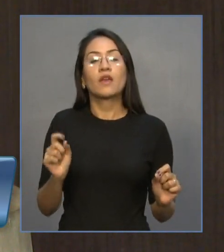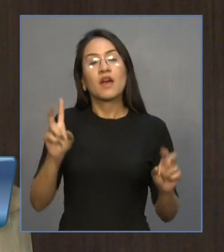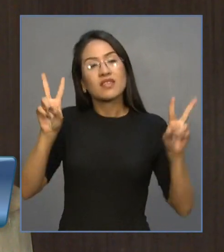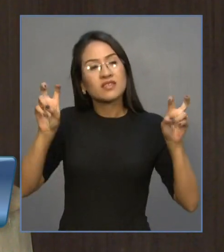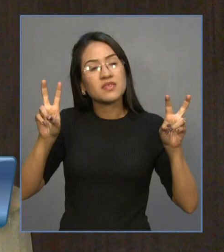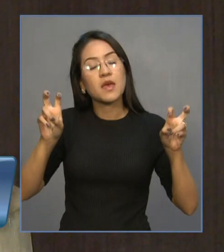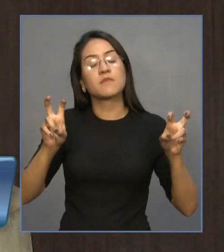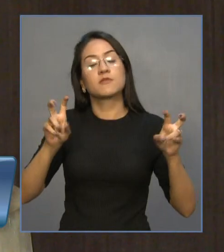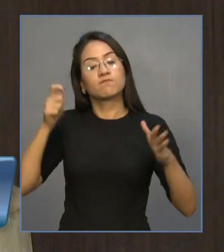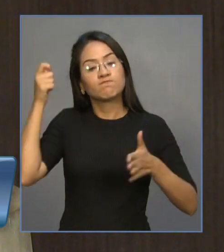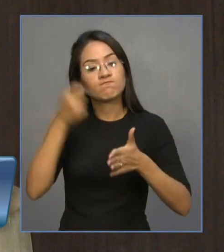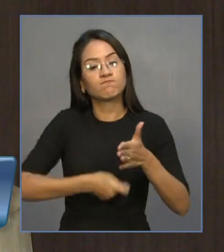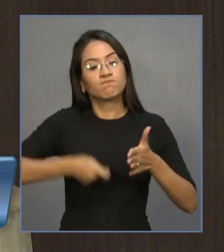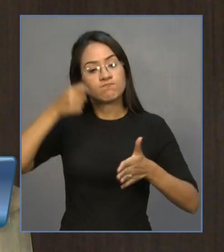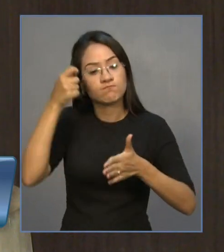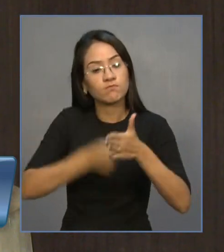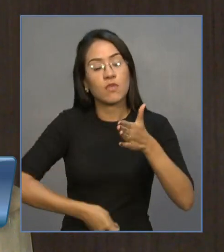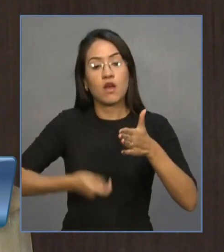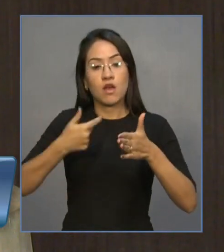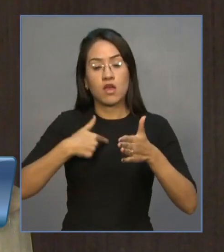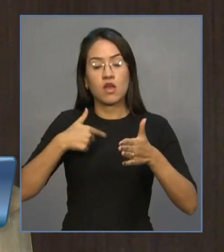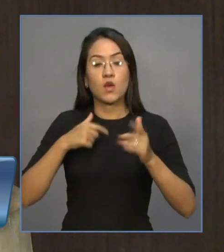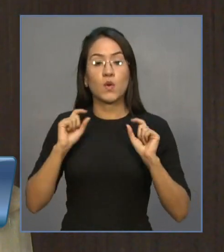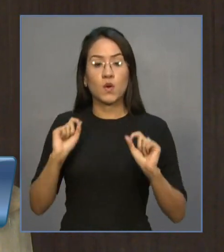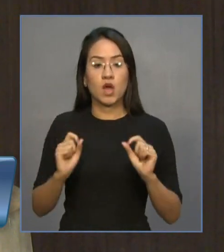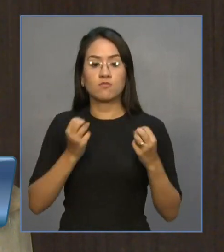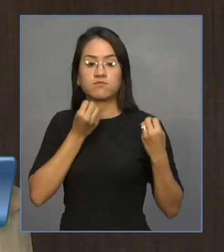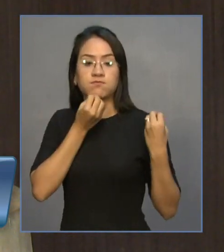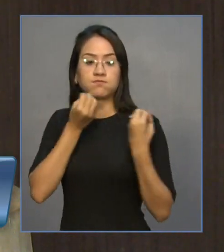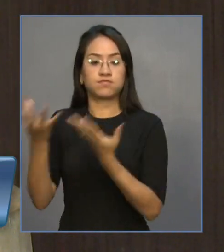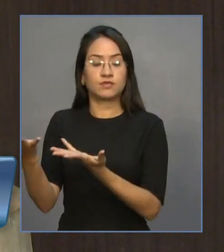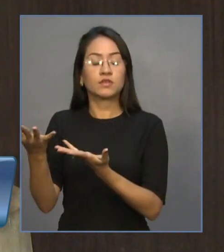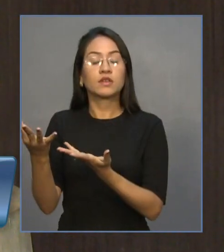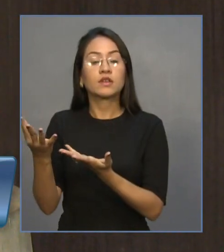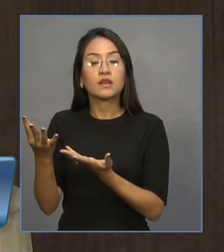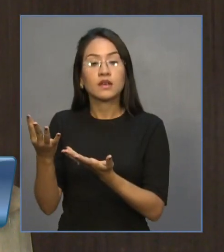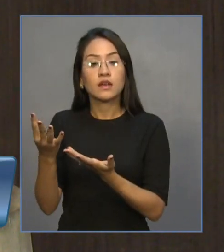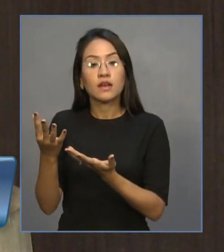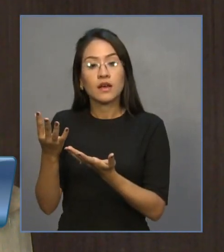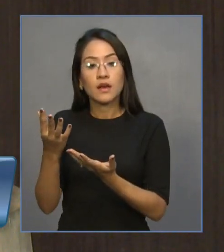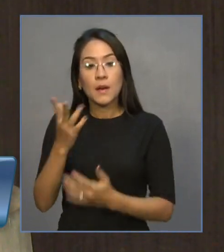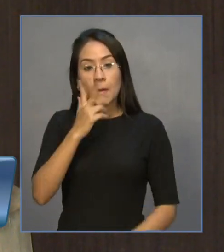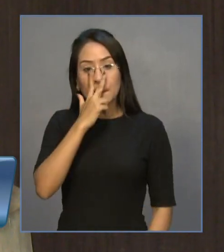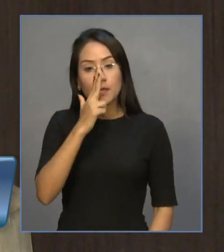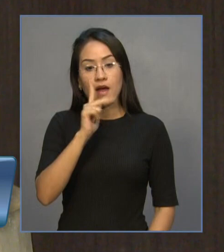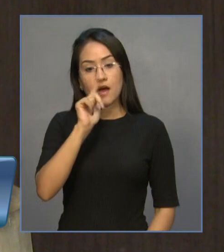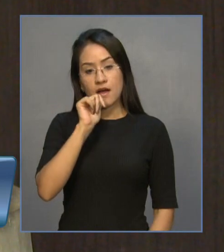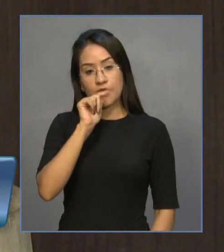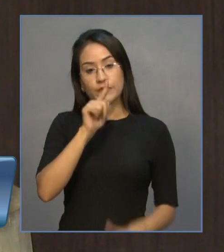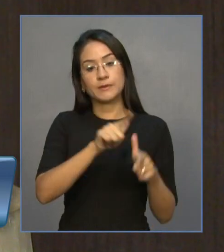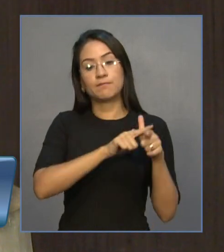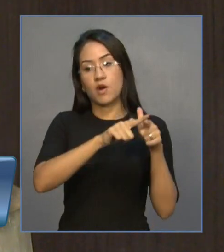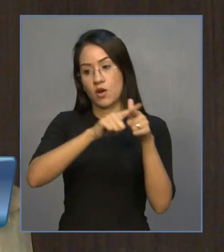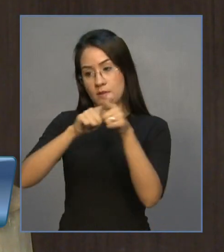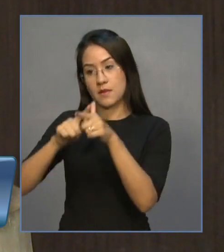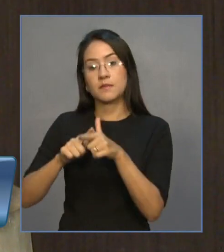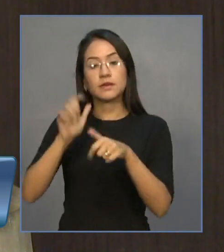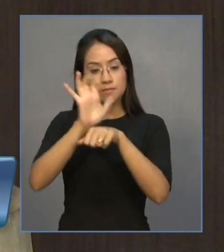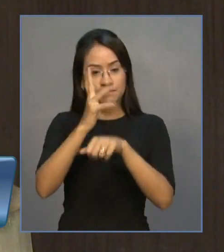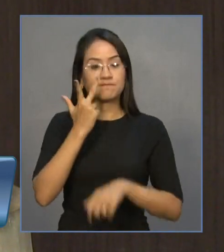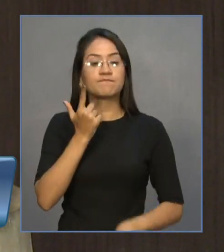permanentemente denunciando a iminência do colapso de água no